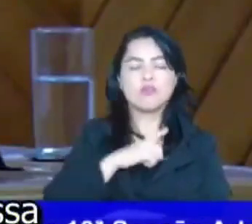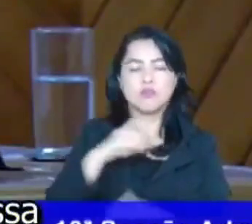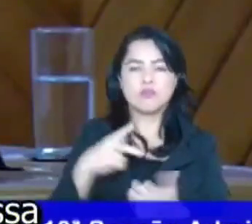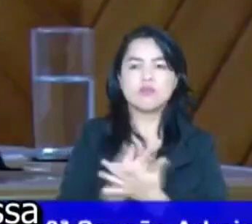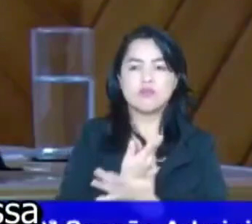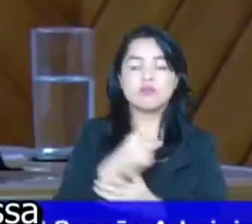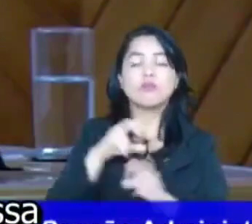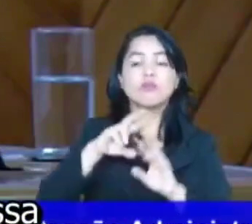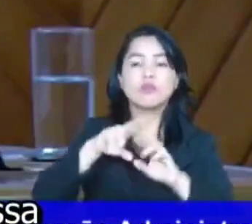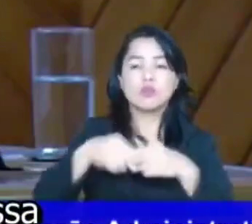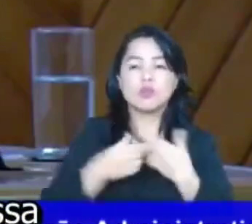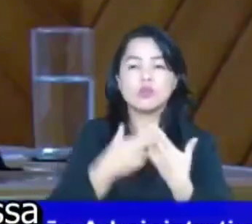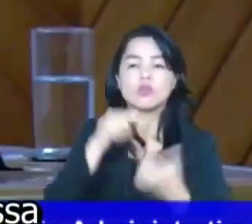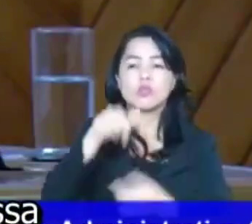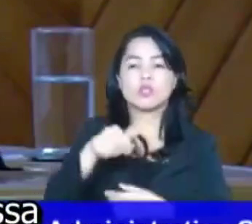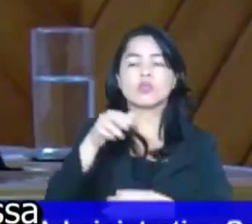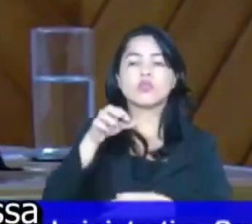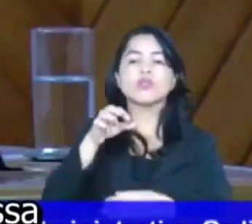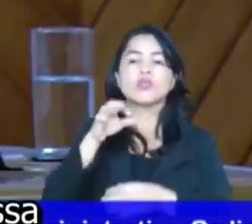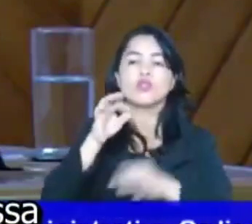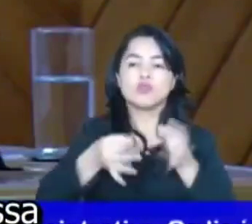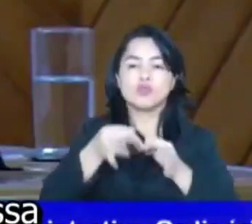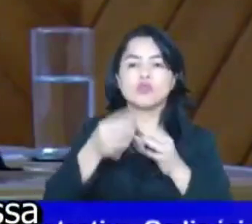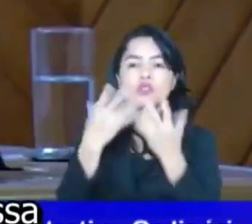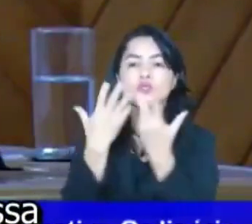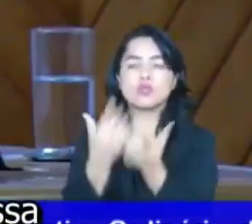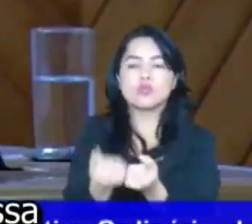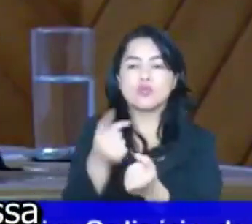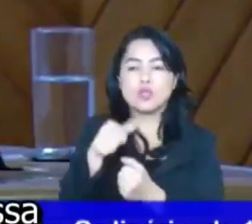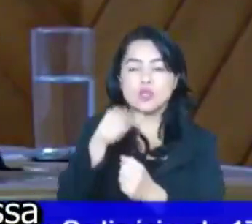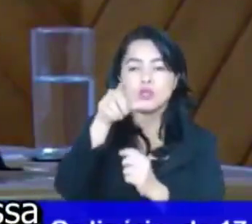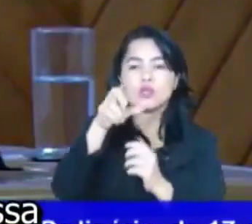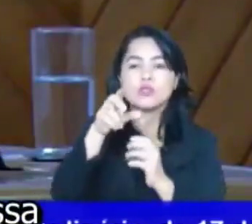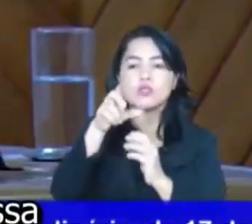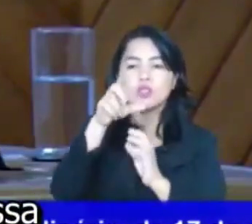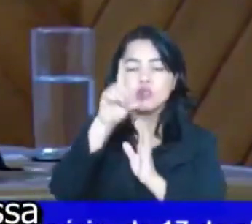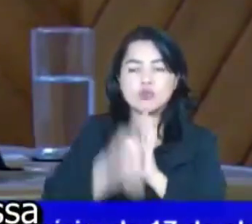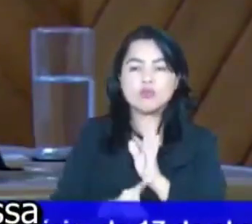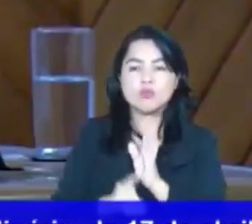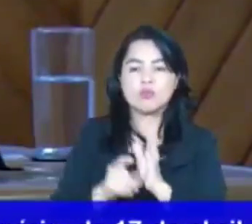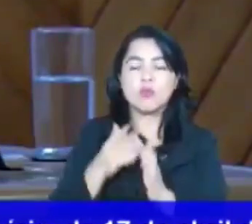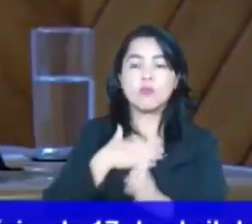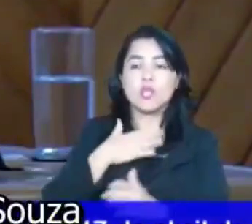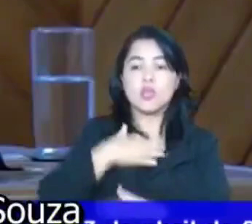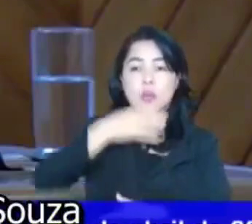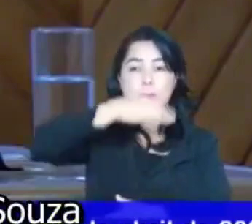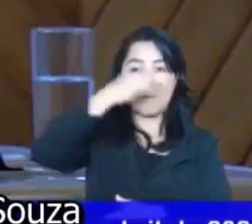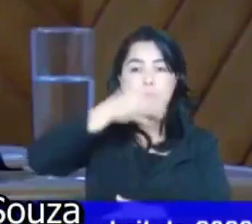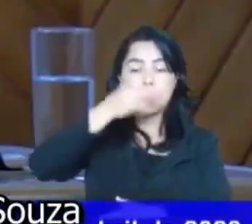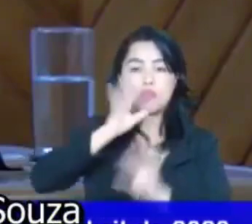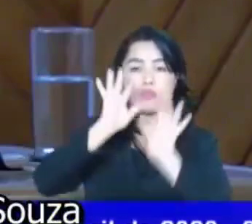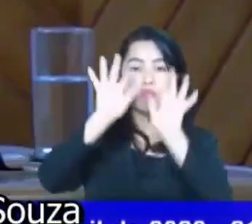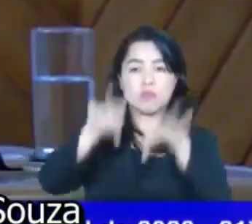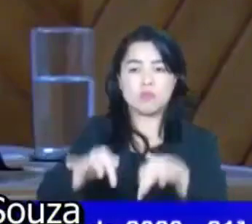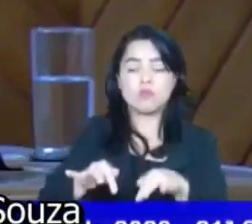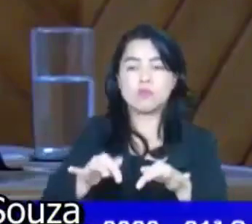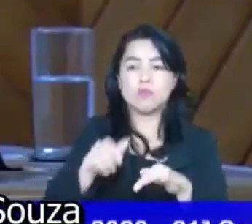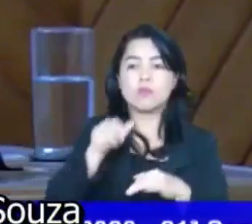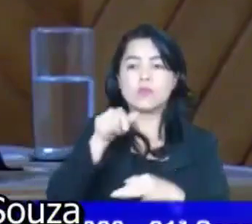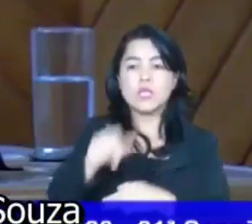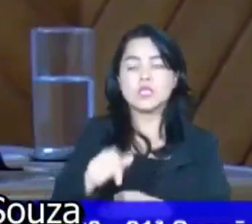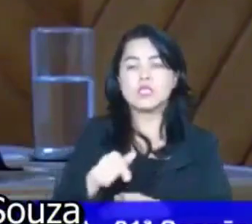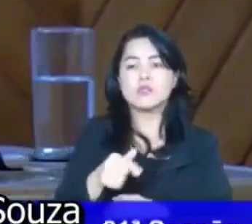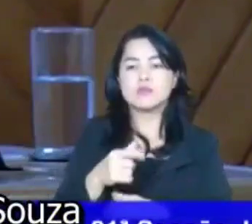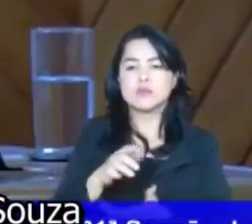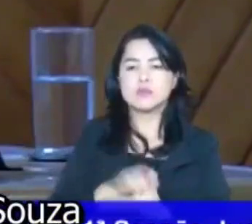que esse plenário concedeu esse direito. Então, minha conclusão é, essa situação